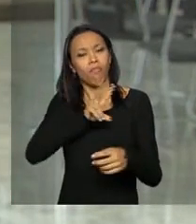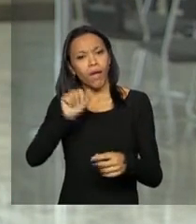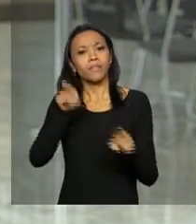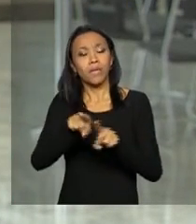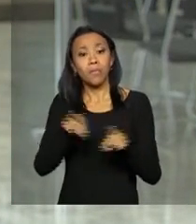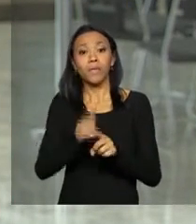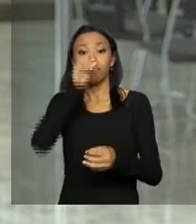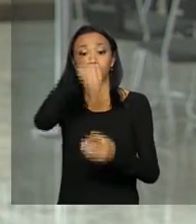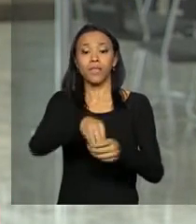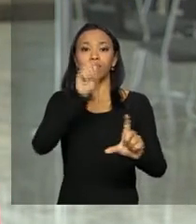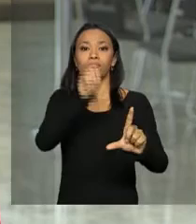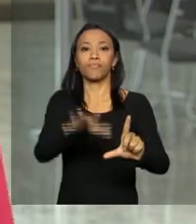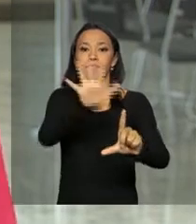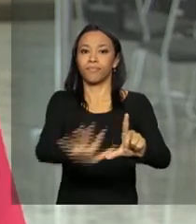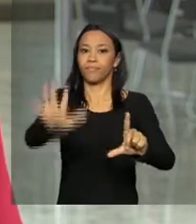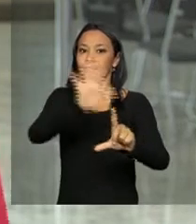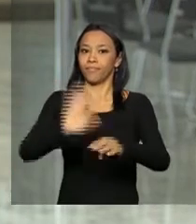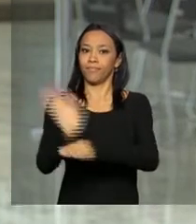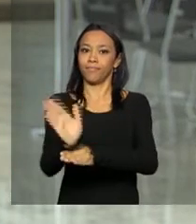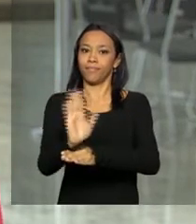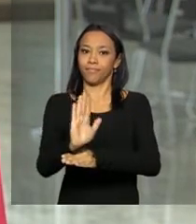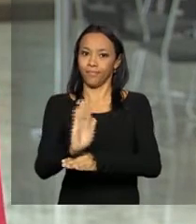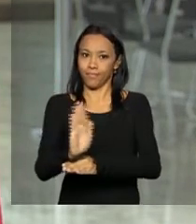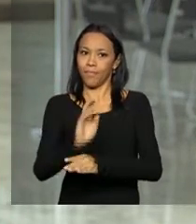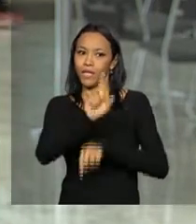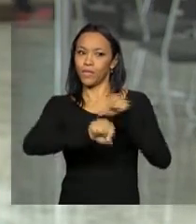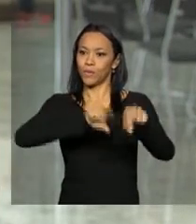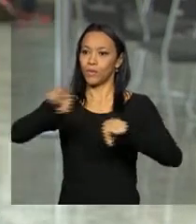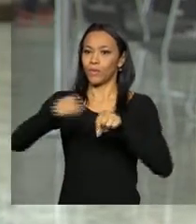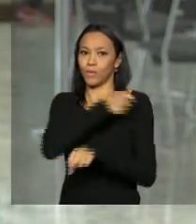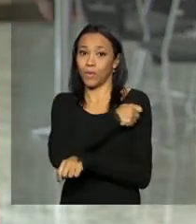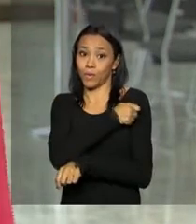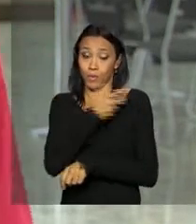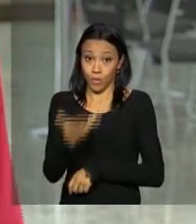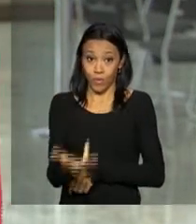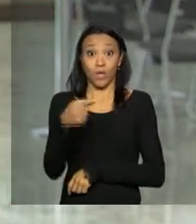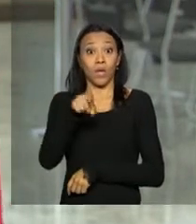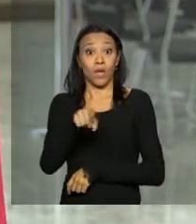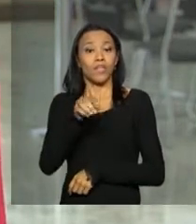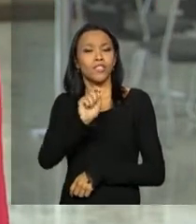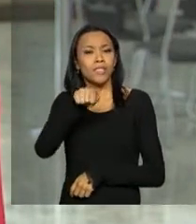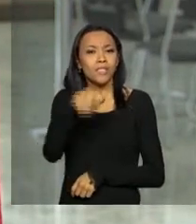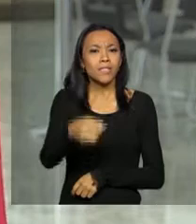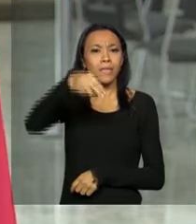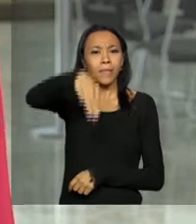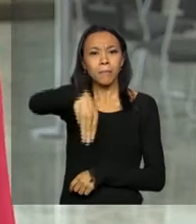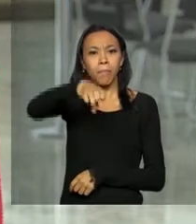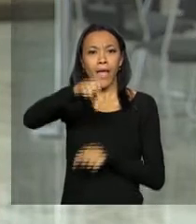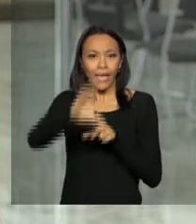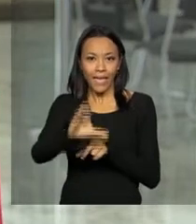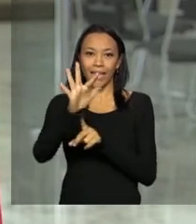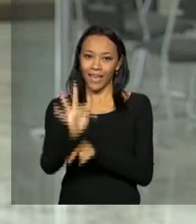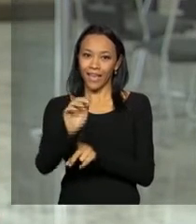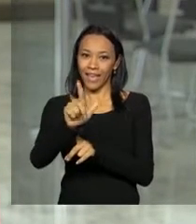também no portal para a escolha dos alunos. O ministro chamou, inclusive, de MECflix, esse novo sistema, fazendo alusão